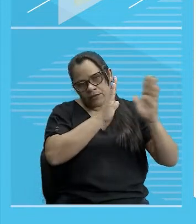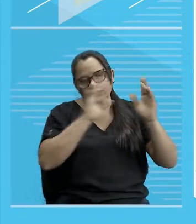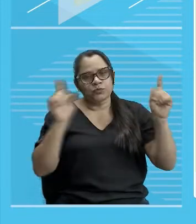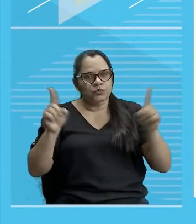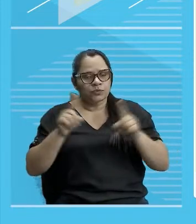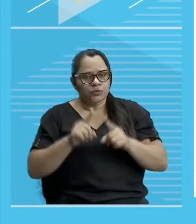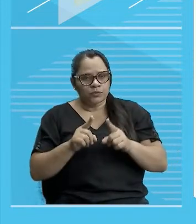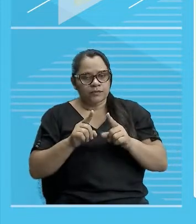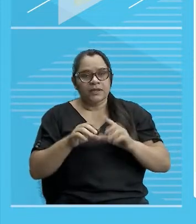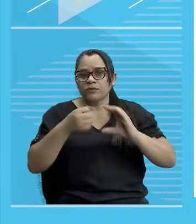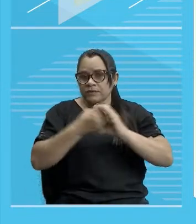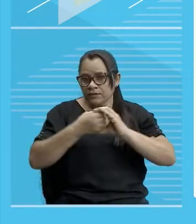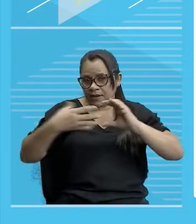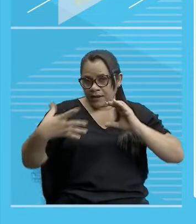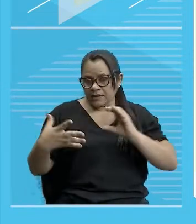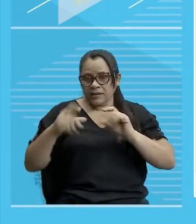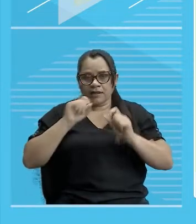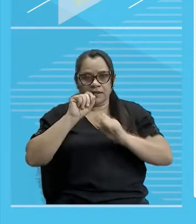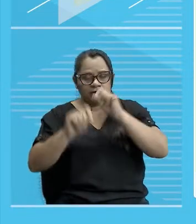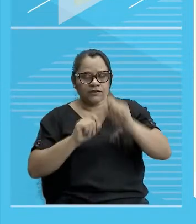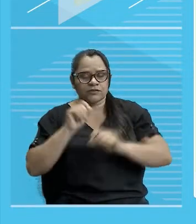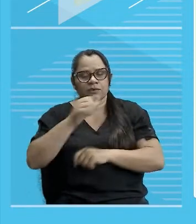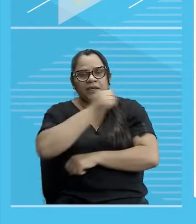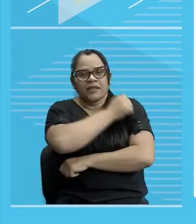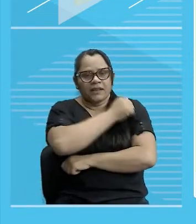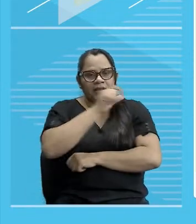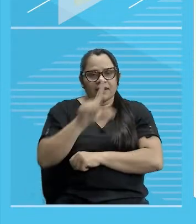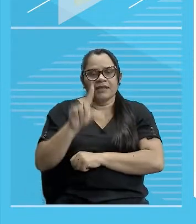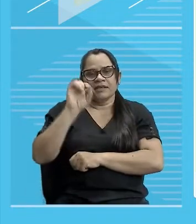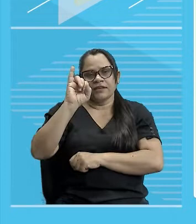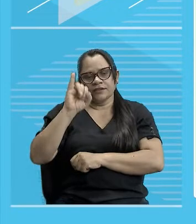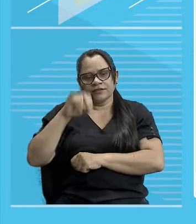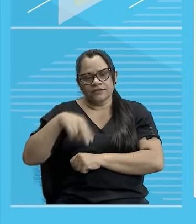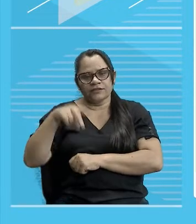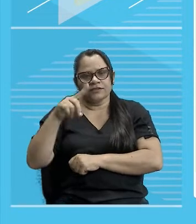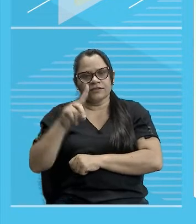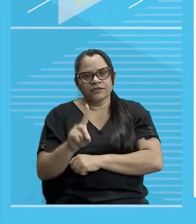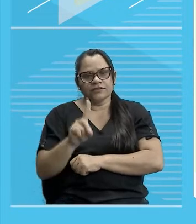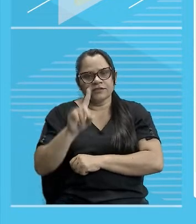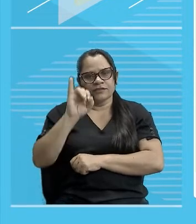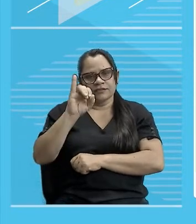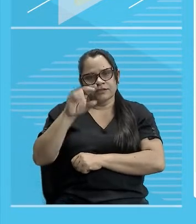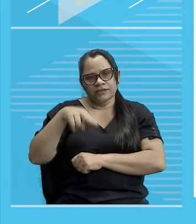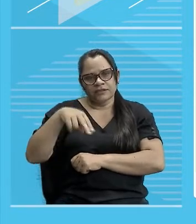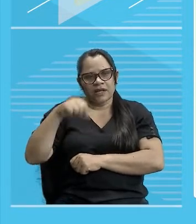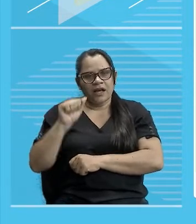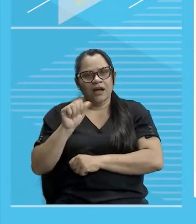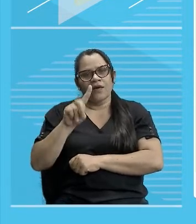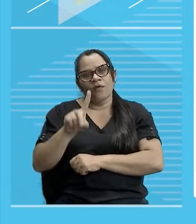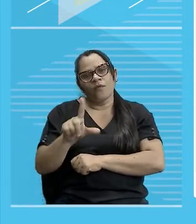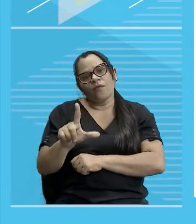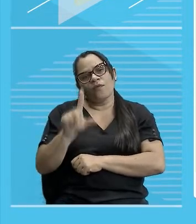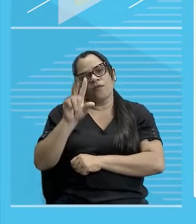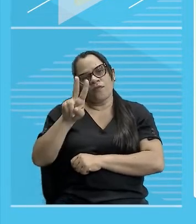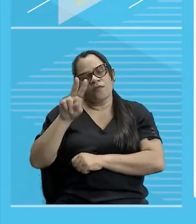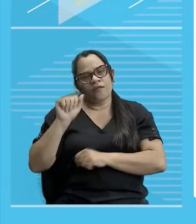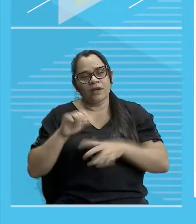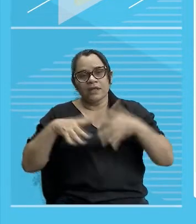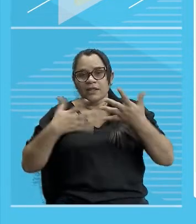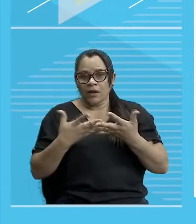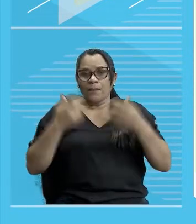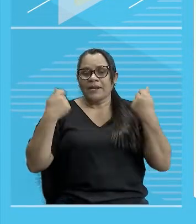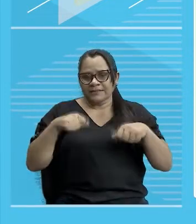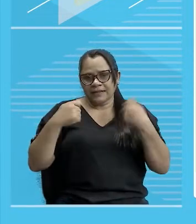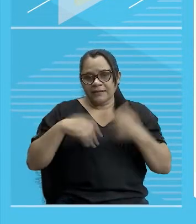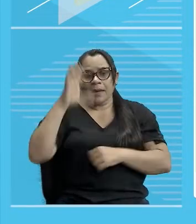pronto são características Lindinalva que nós precisaríamos entender para poder